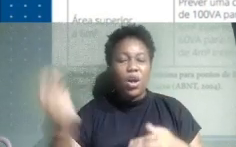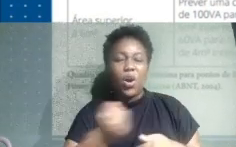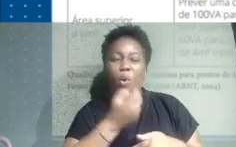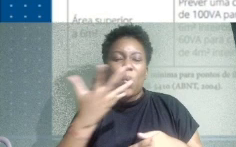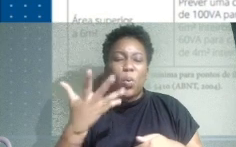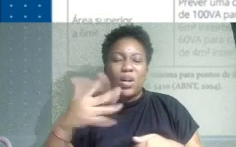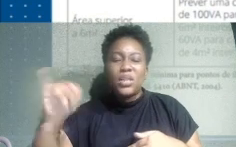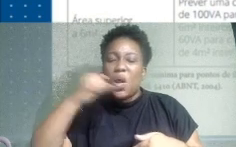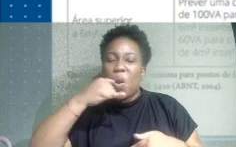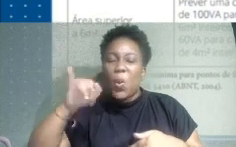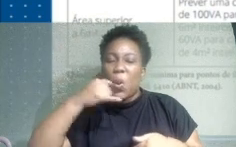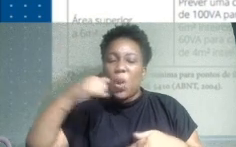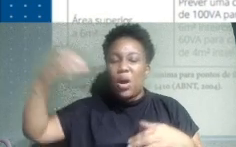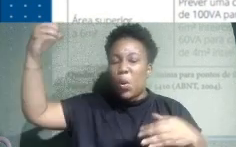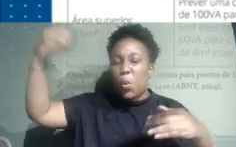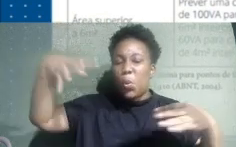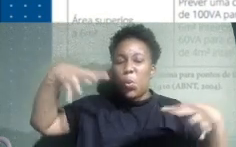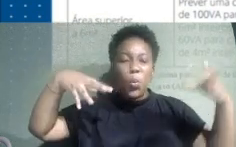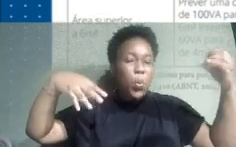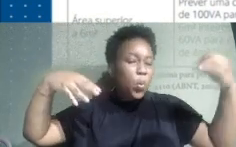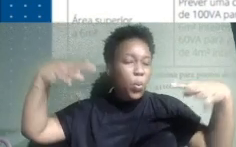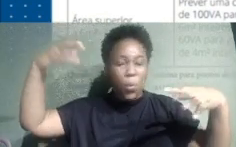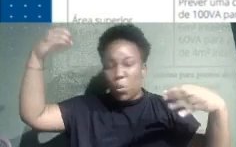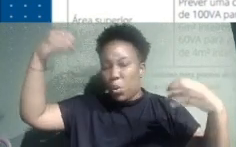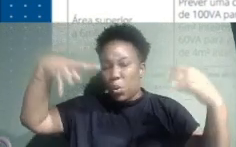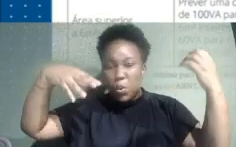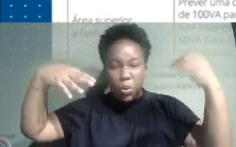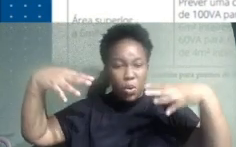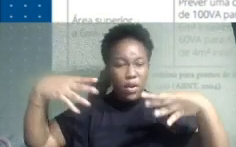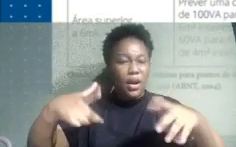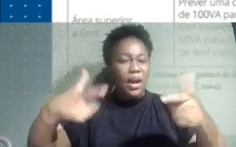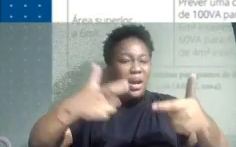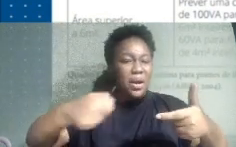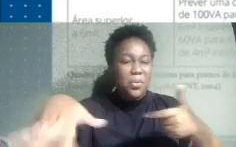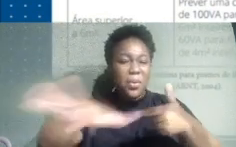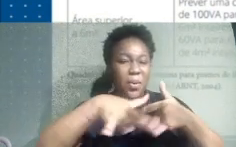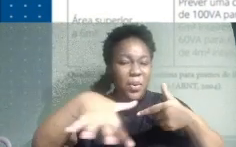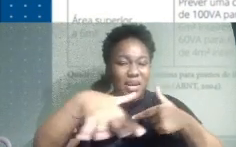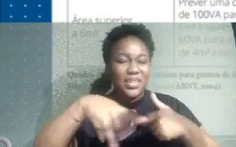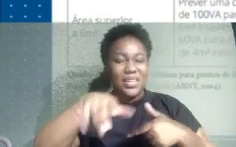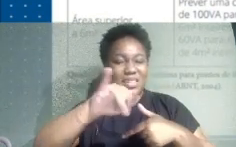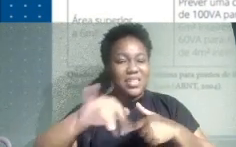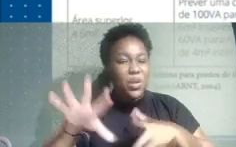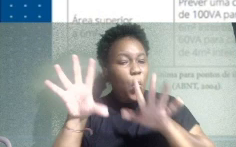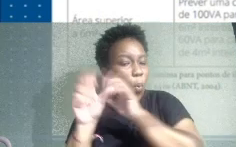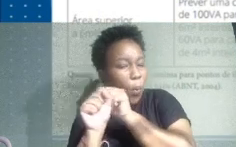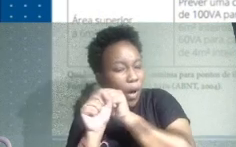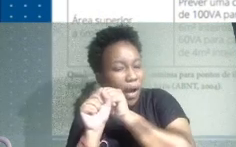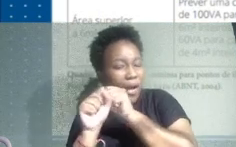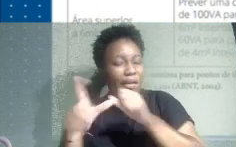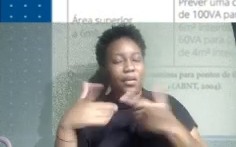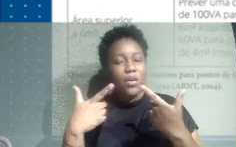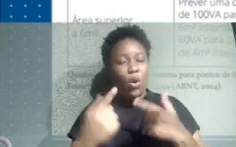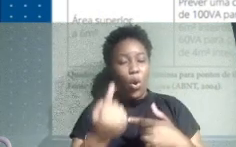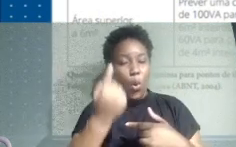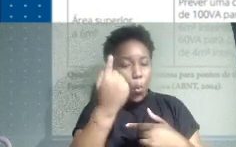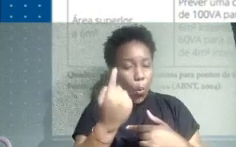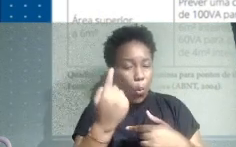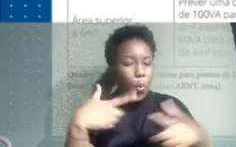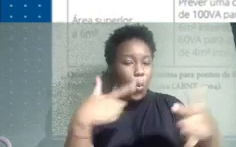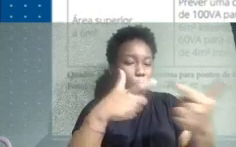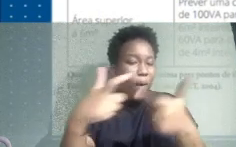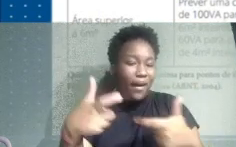nesse cômodo? Se qualquer ambiente, então, se não for um ambiente específico, se for um quarto, se for uma sala, pelo menos um ponto de luz no